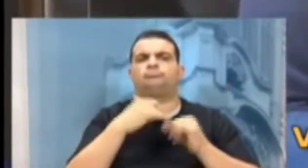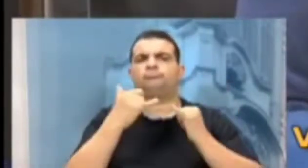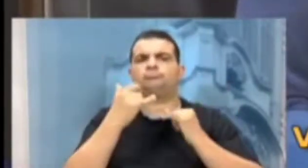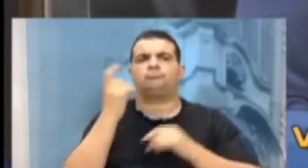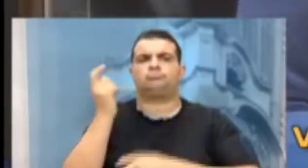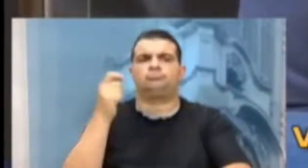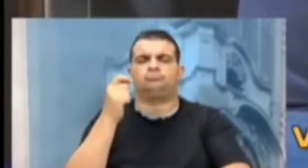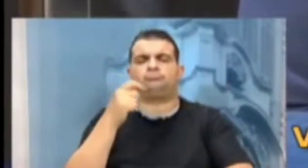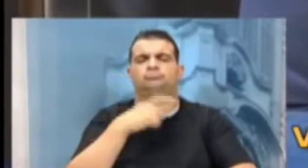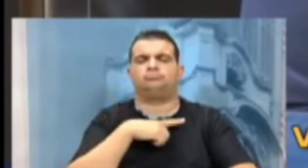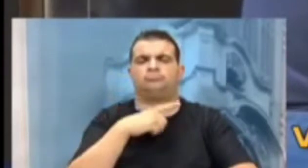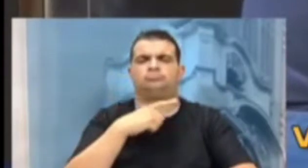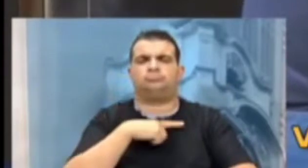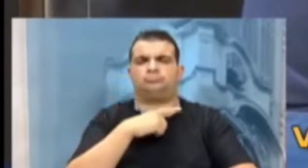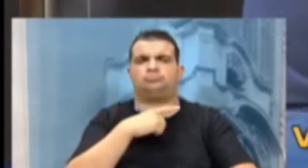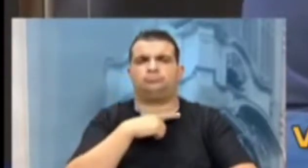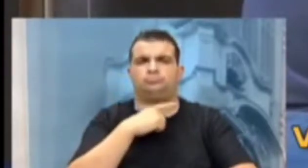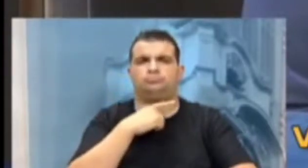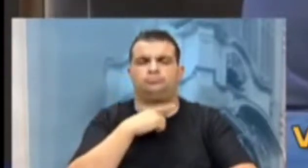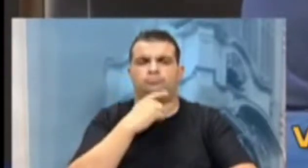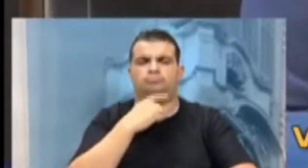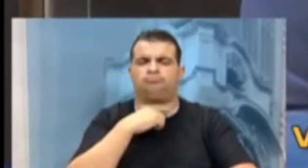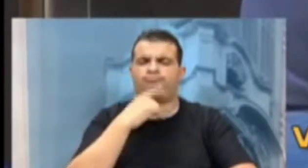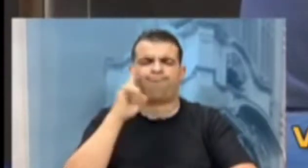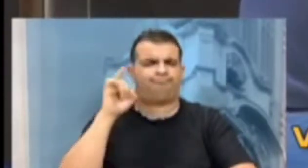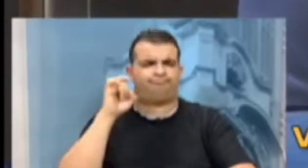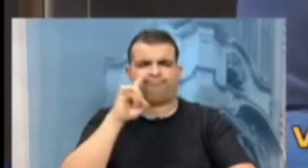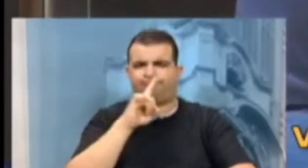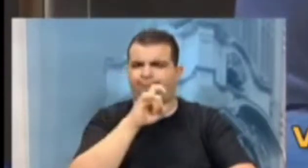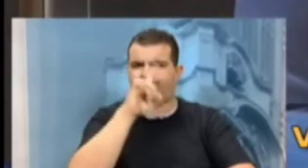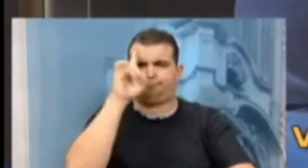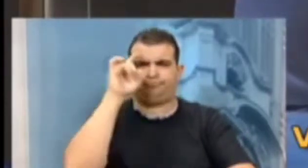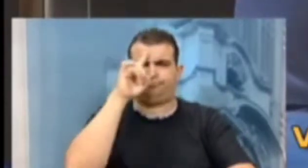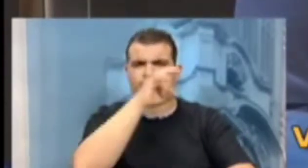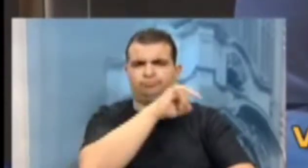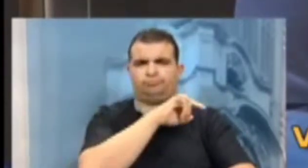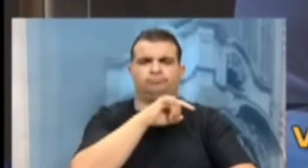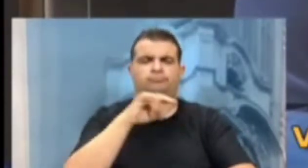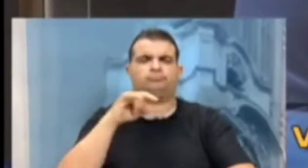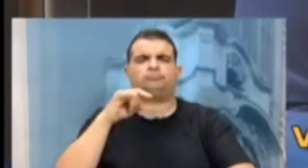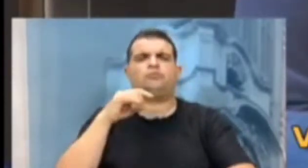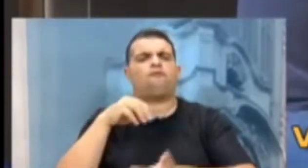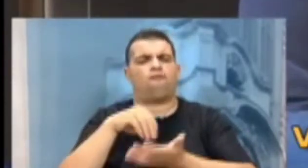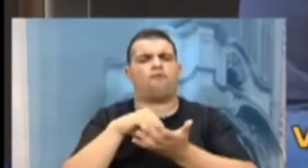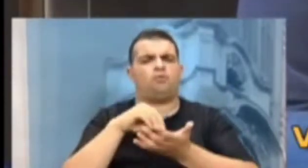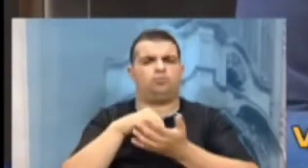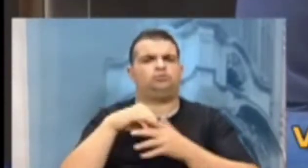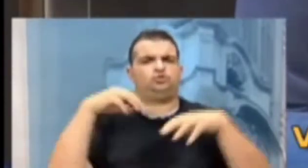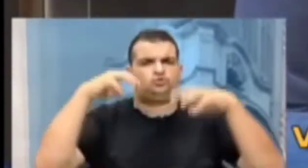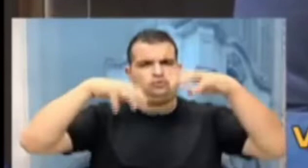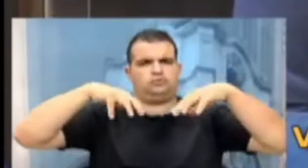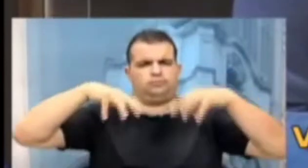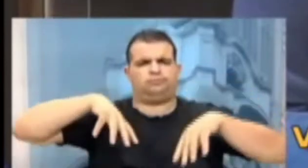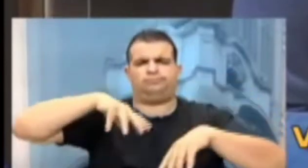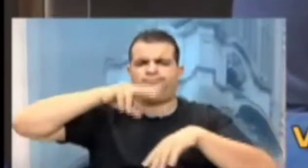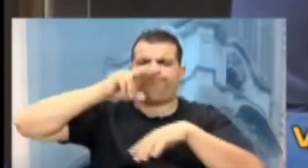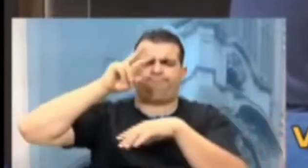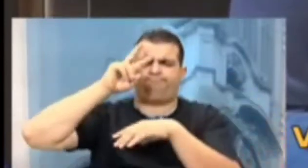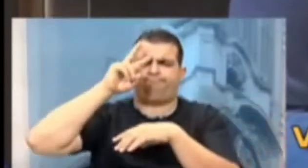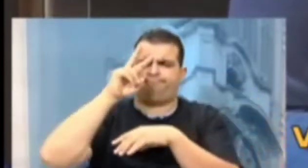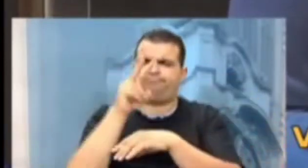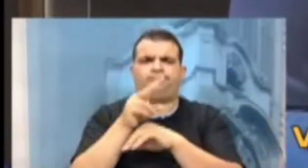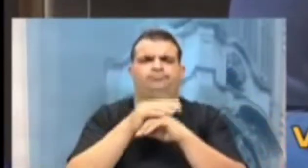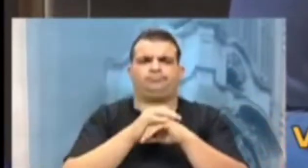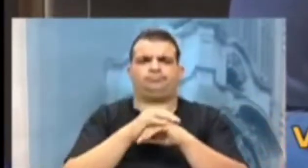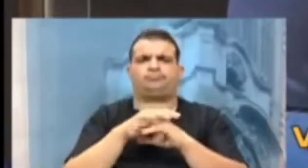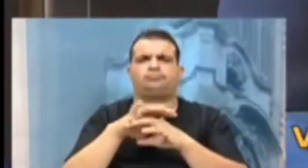Sul amarga de forma dramática mas viagem histórica e com